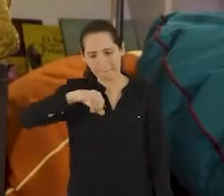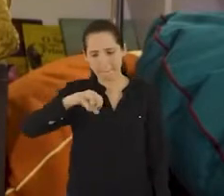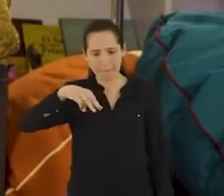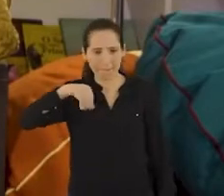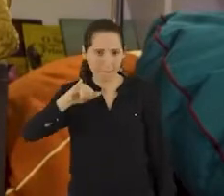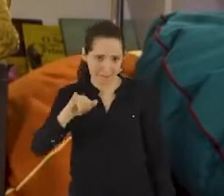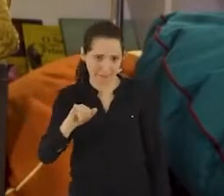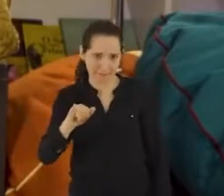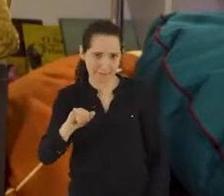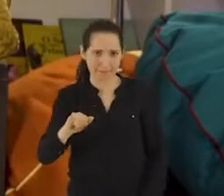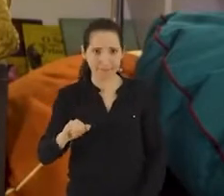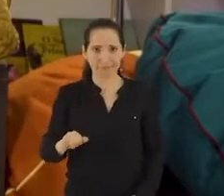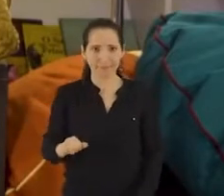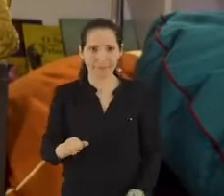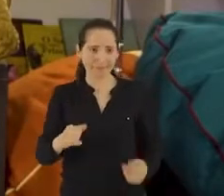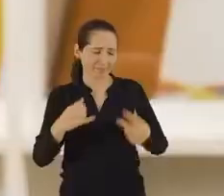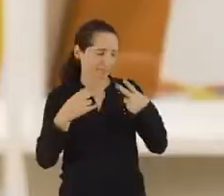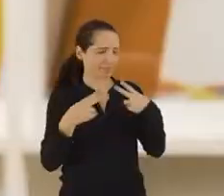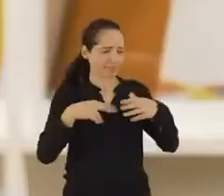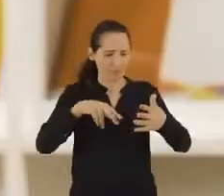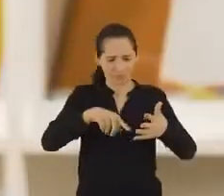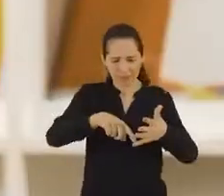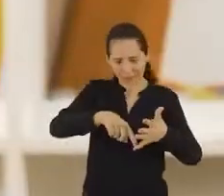chegava no pé da escada, gritava: